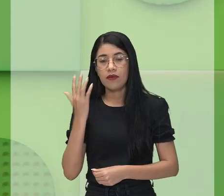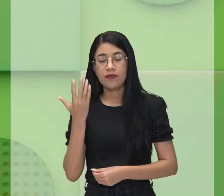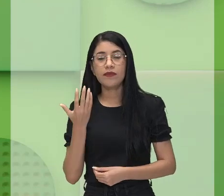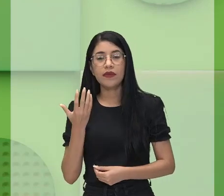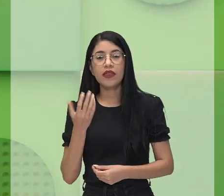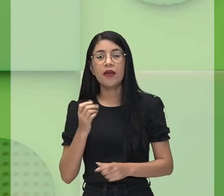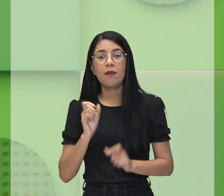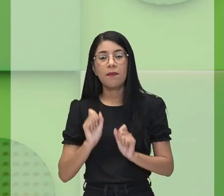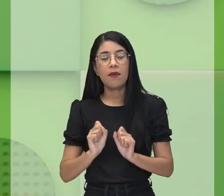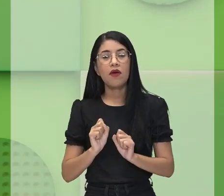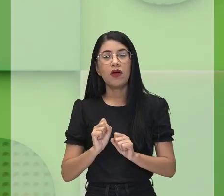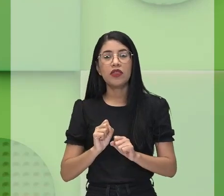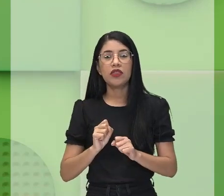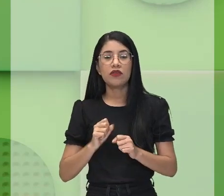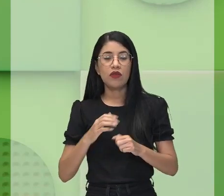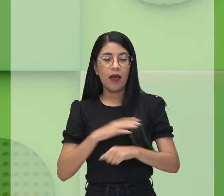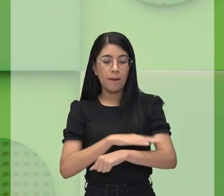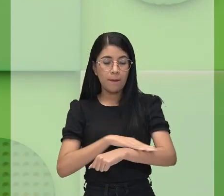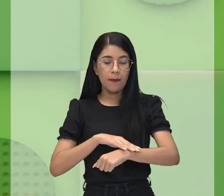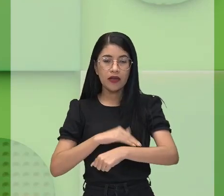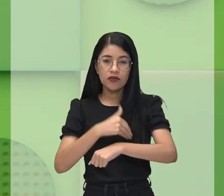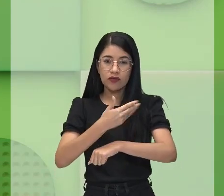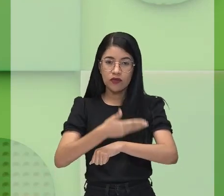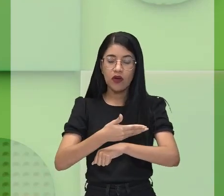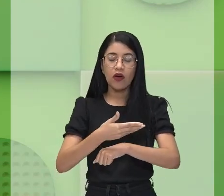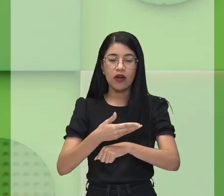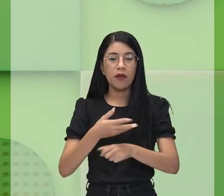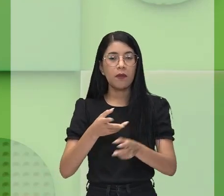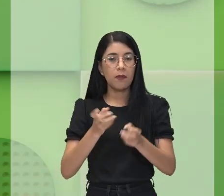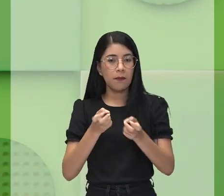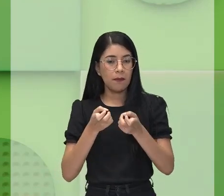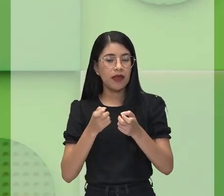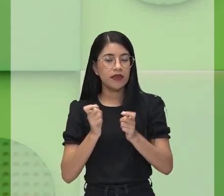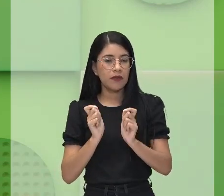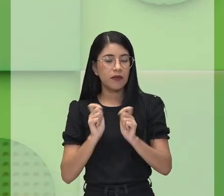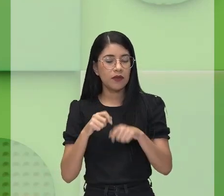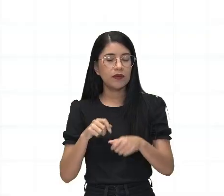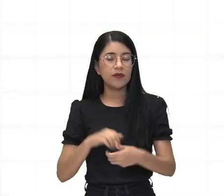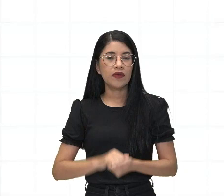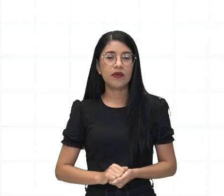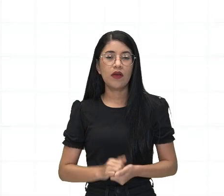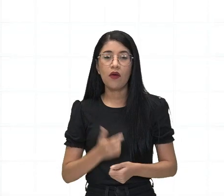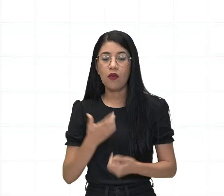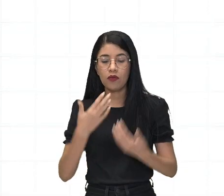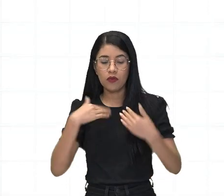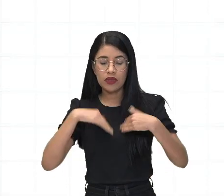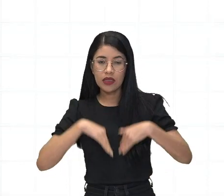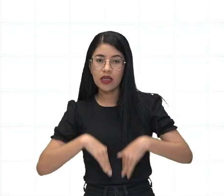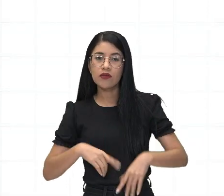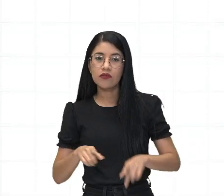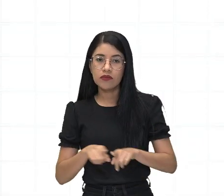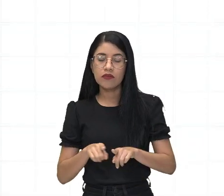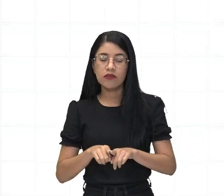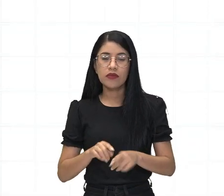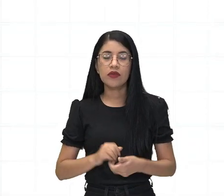em ambientes externos ao nosso corpo, né? É possível ver ou não, tá bom? Vamos continuar aí com